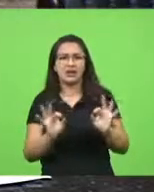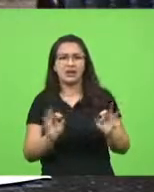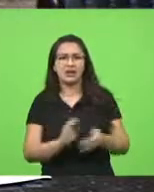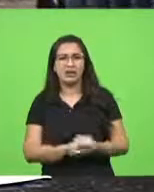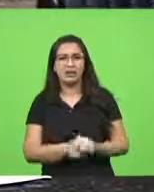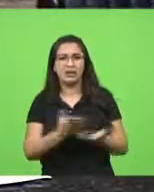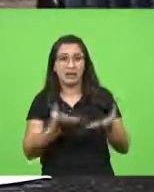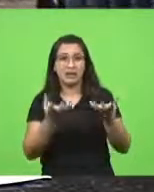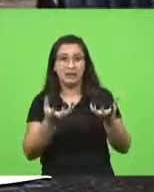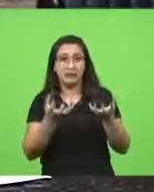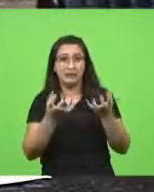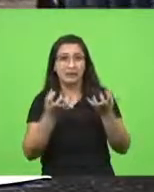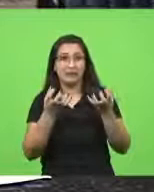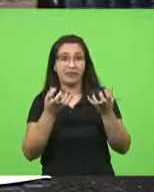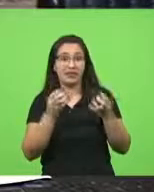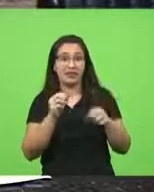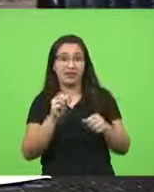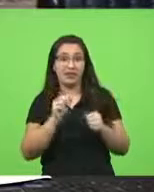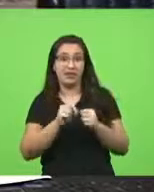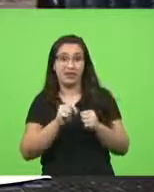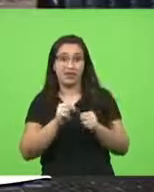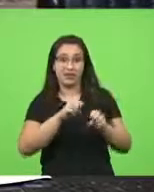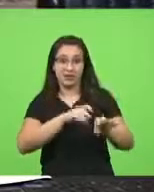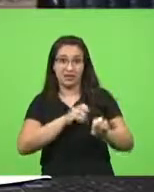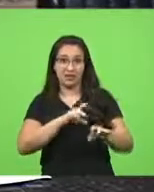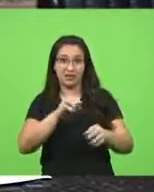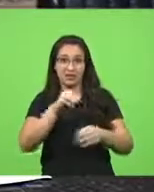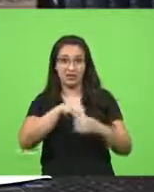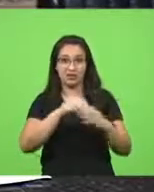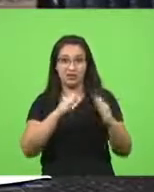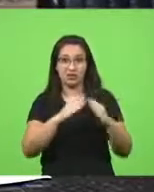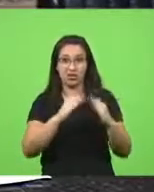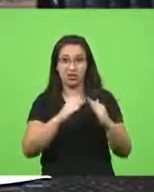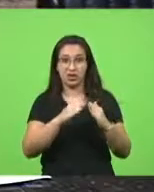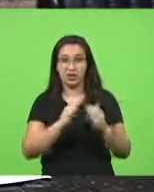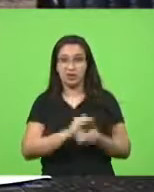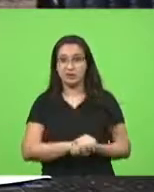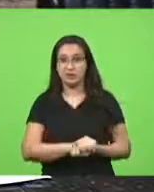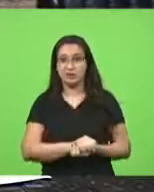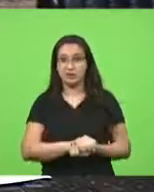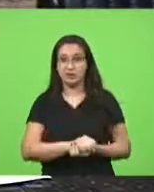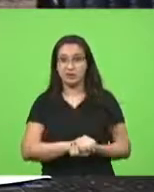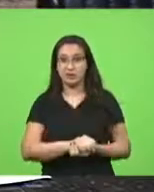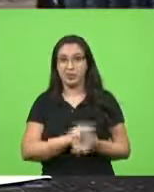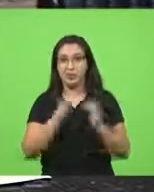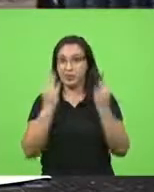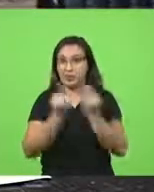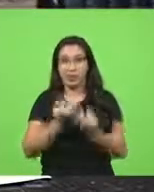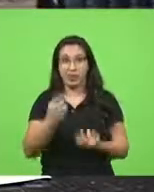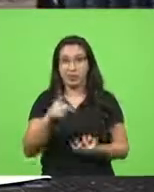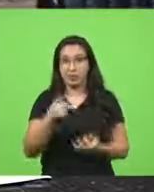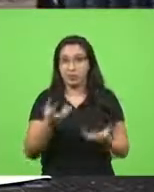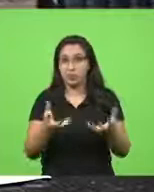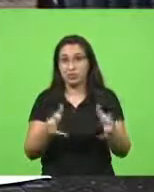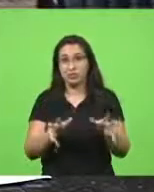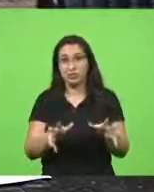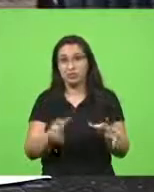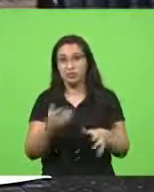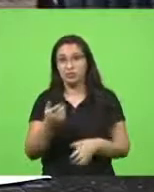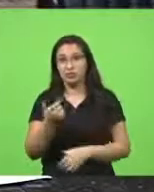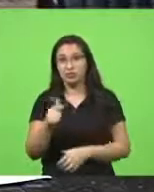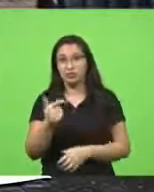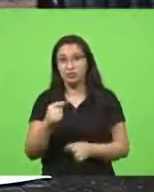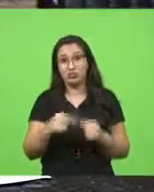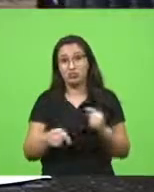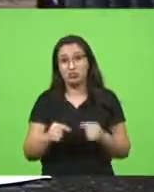numa família que não é a sua e dizer que essa família não pode fazer algo porque você não gosta? Eu